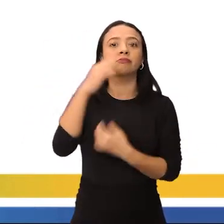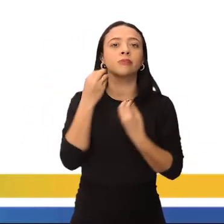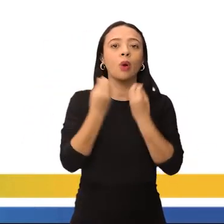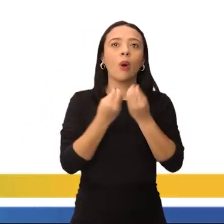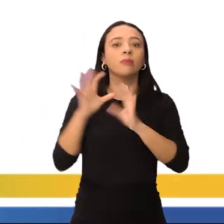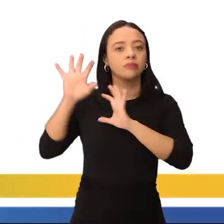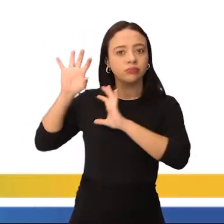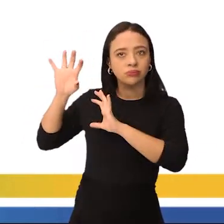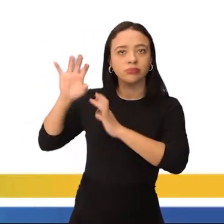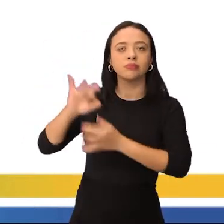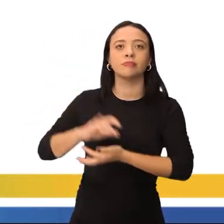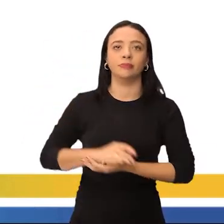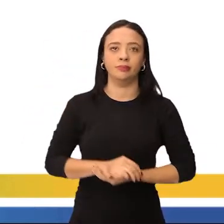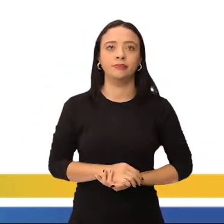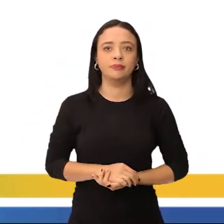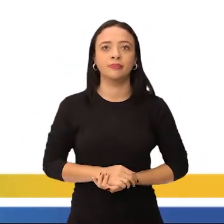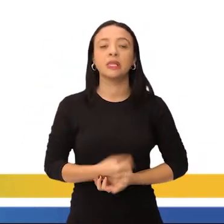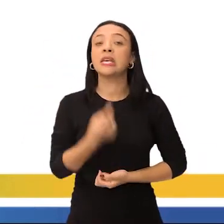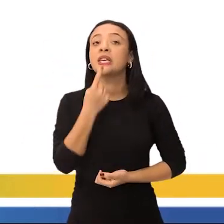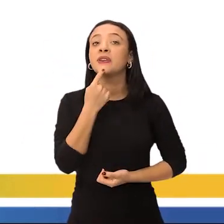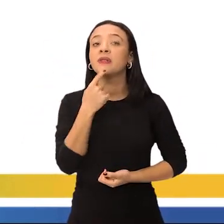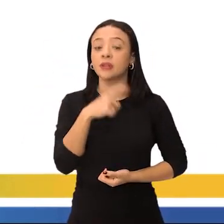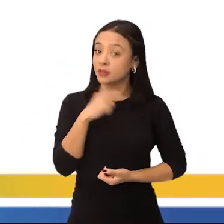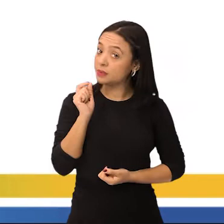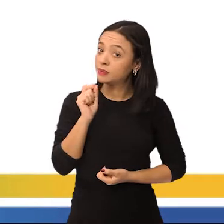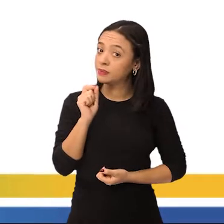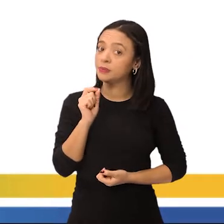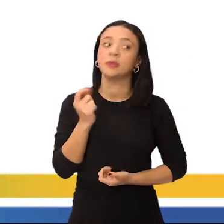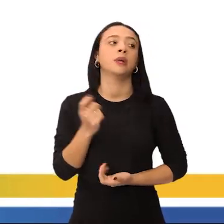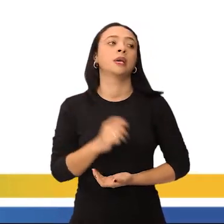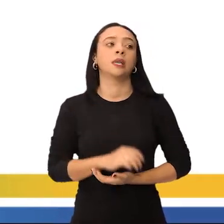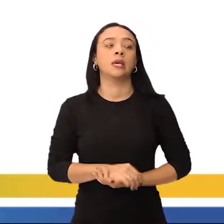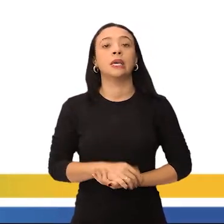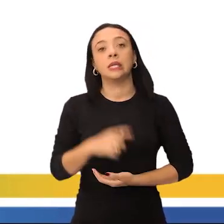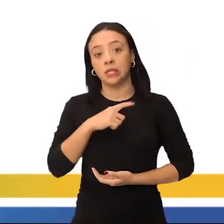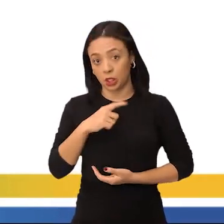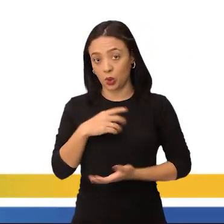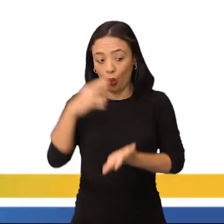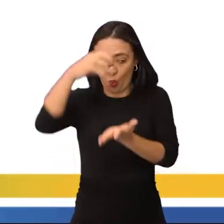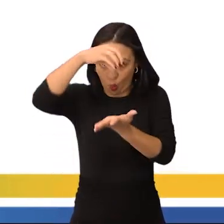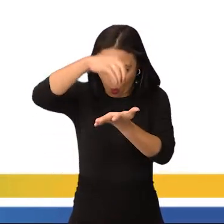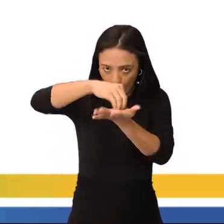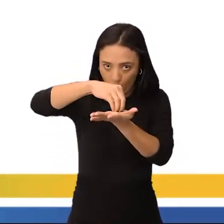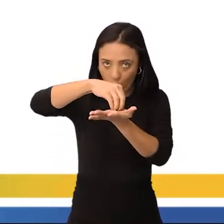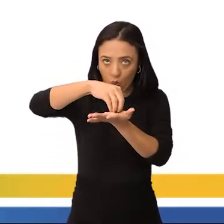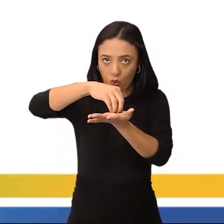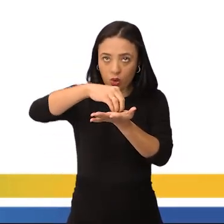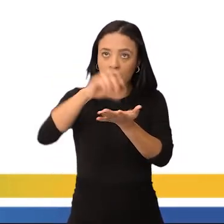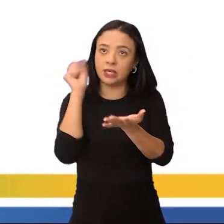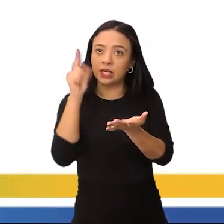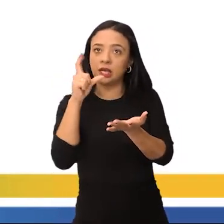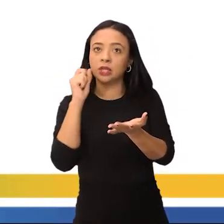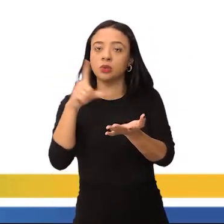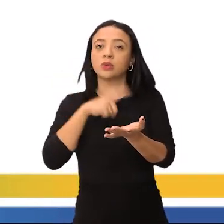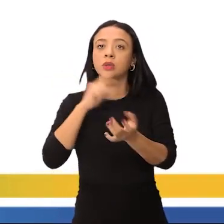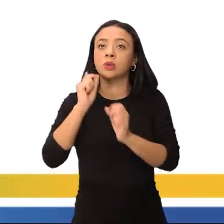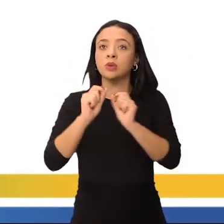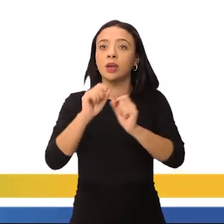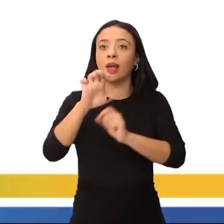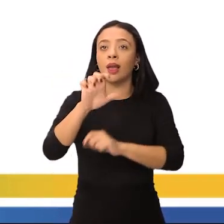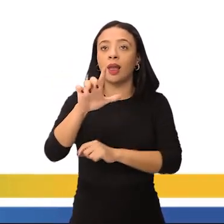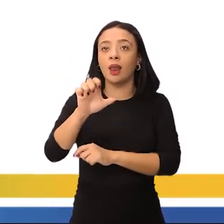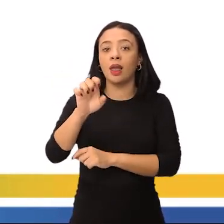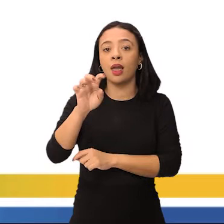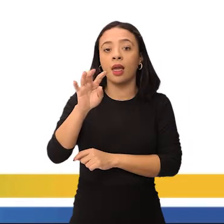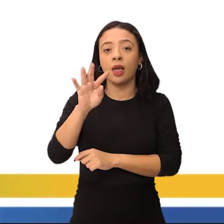seja assim É sim vermelho ali eu estou representando o núcleo em azul ali eu vou dizer para vocês agora é